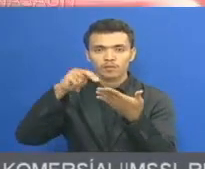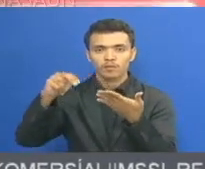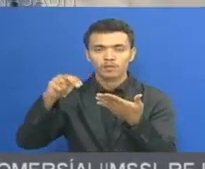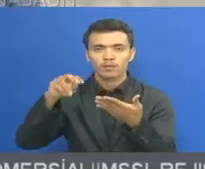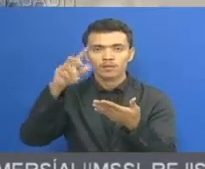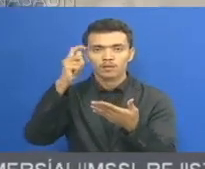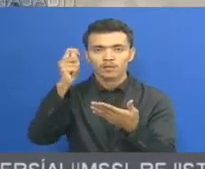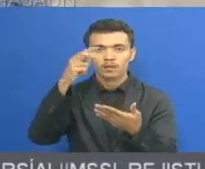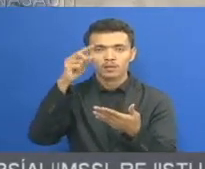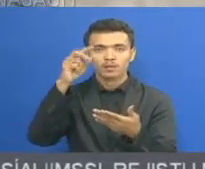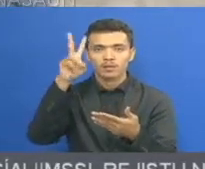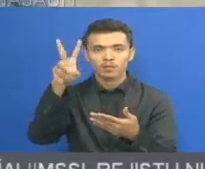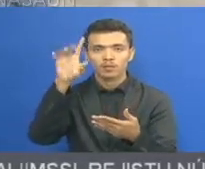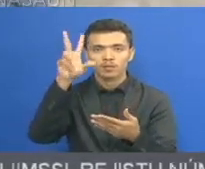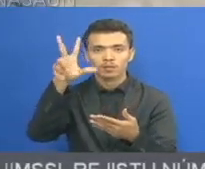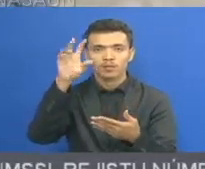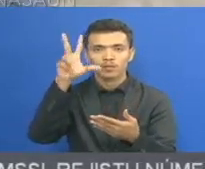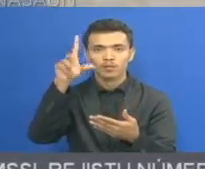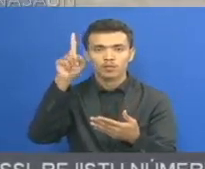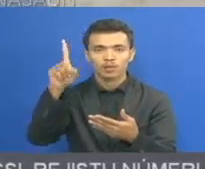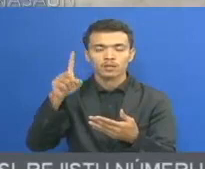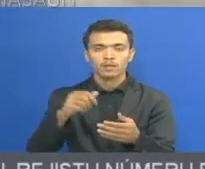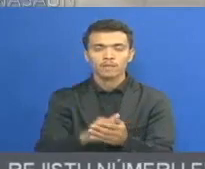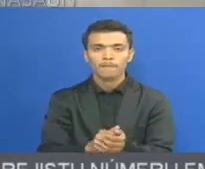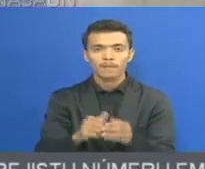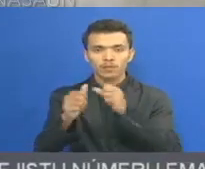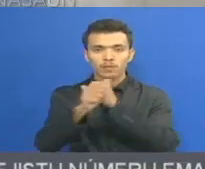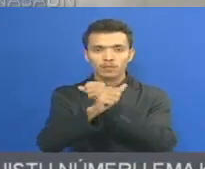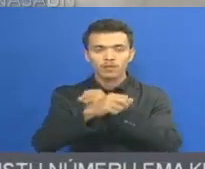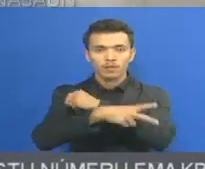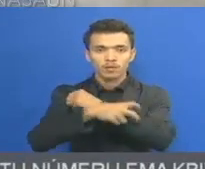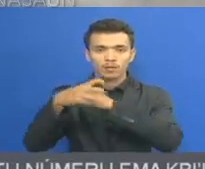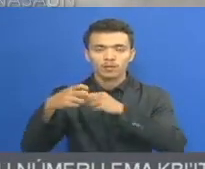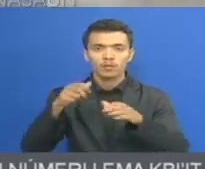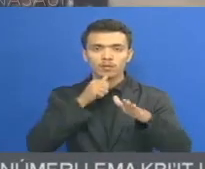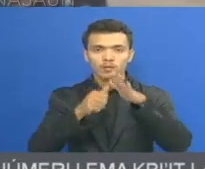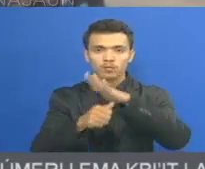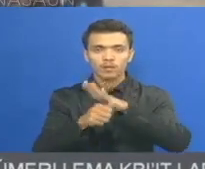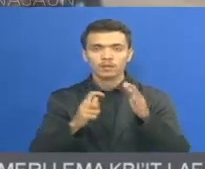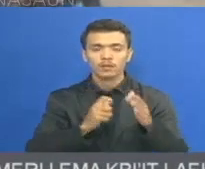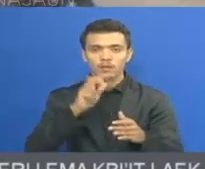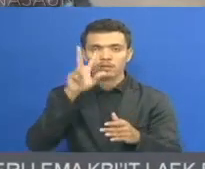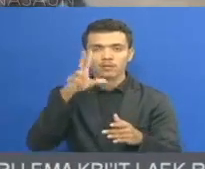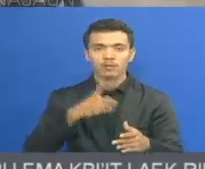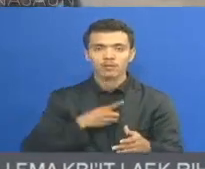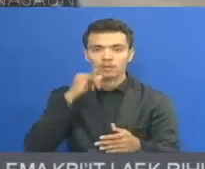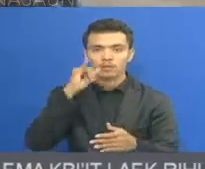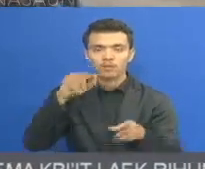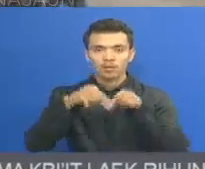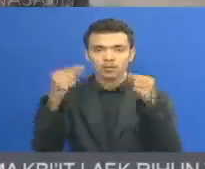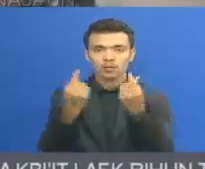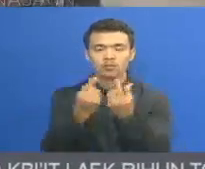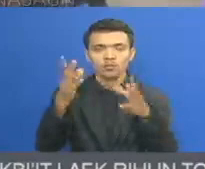matrícula T-Rua Tolu Tolu Ida e a nebe autor cidadão Kodi Basuba Rietasi Tolu Dili no equipa conjunta